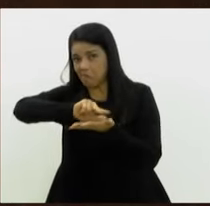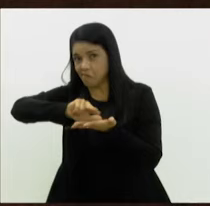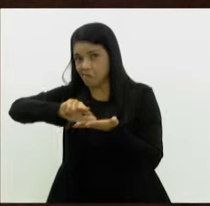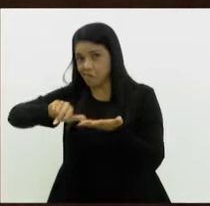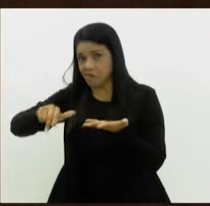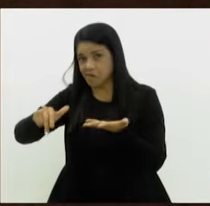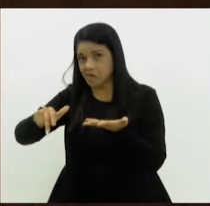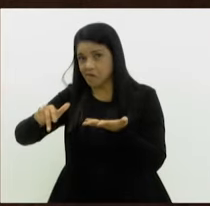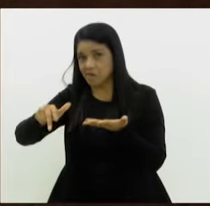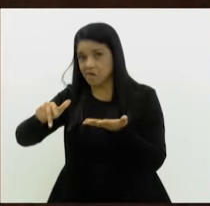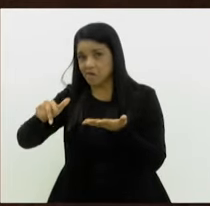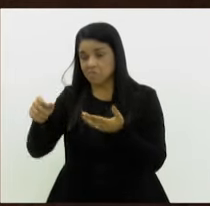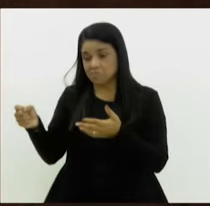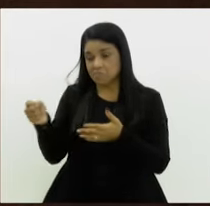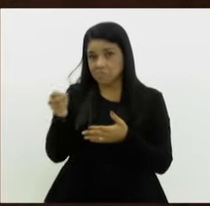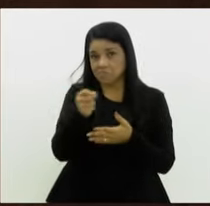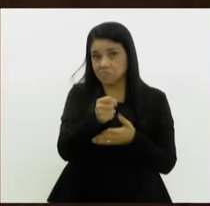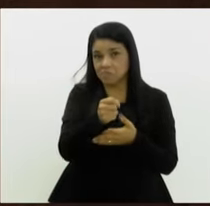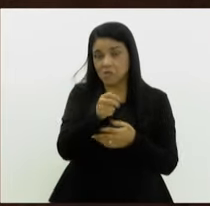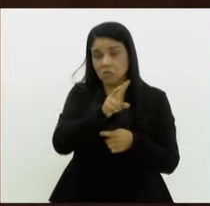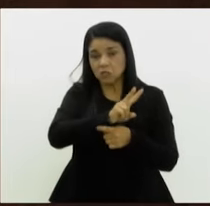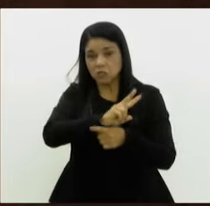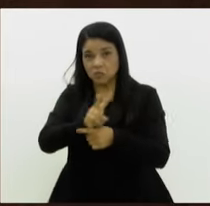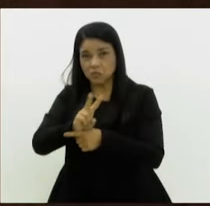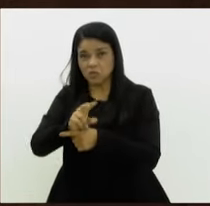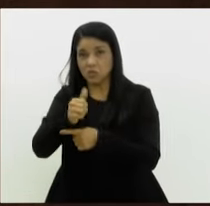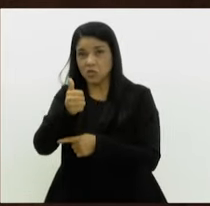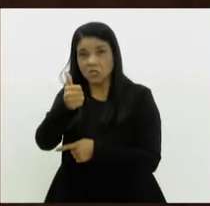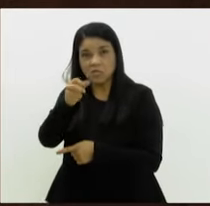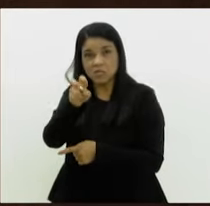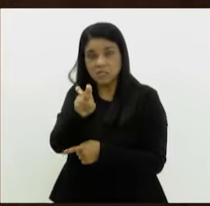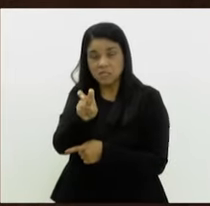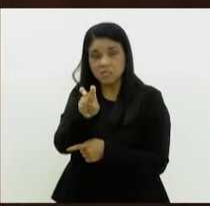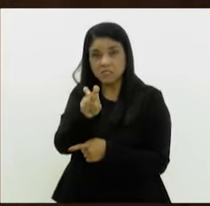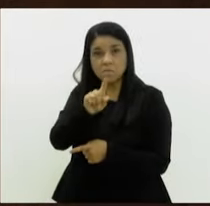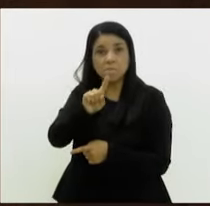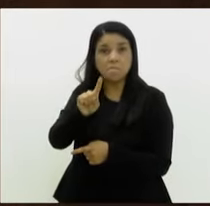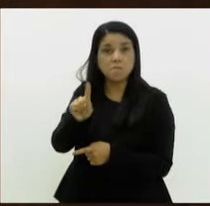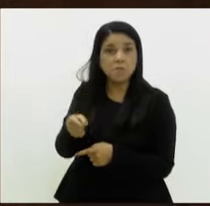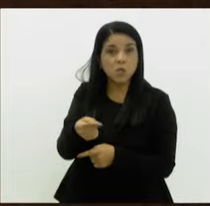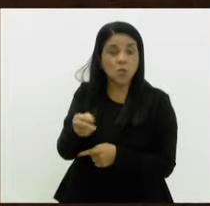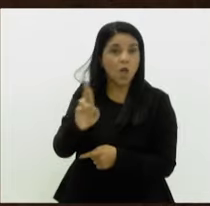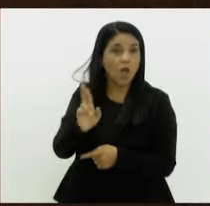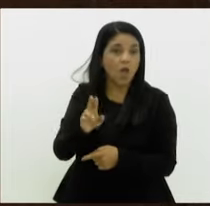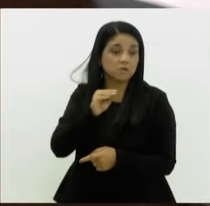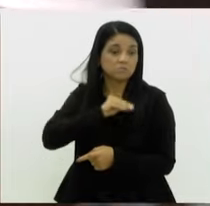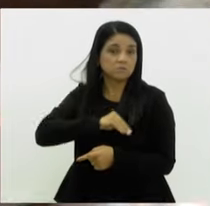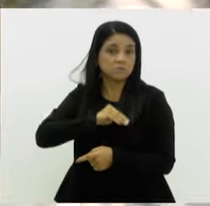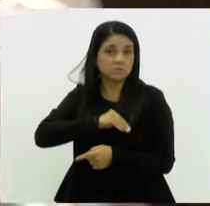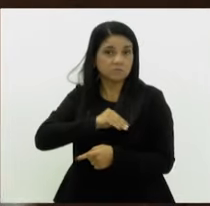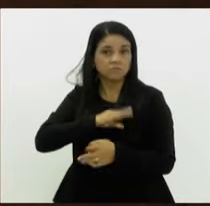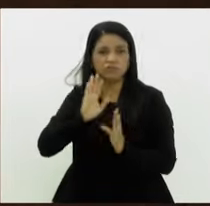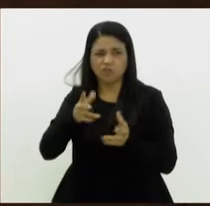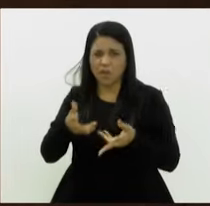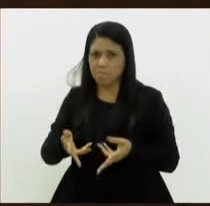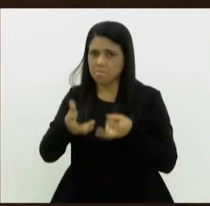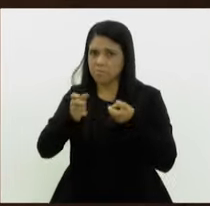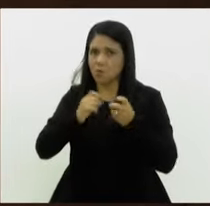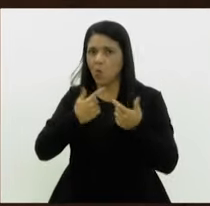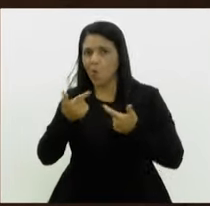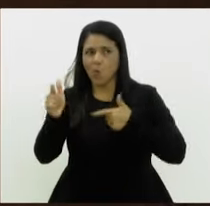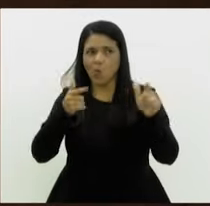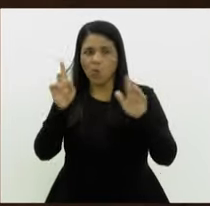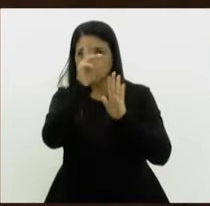e, por exemplo, colocar um supervisor para ganhar R$ 15 mil, como nós já vimos em outros projetos, como é o caso do ECO, como é o